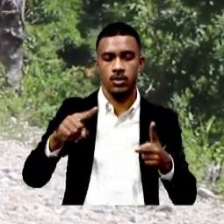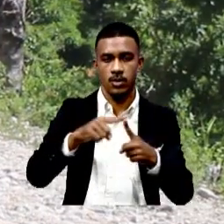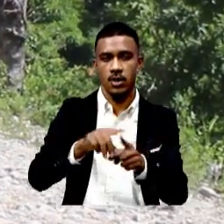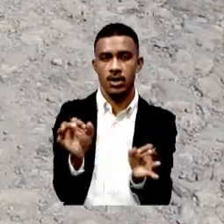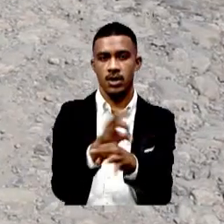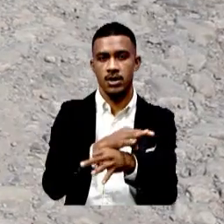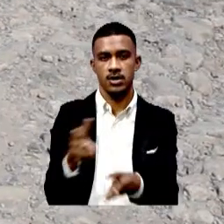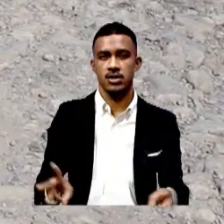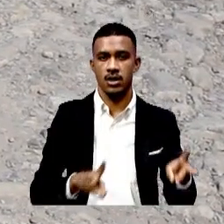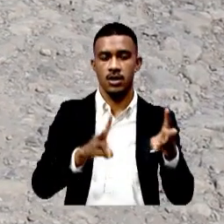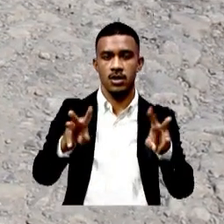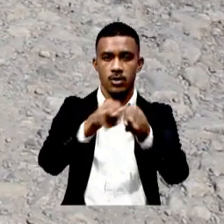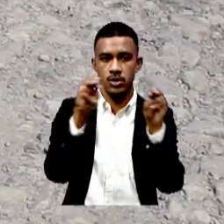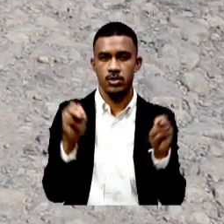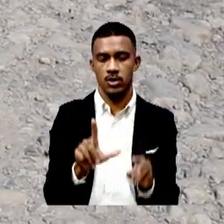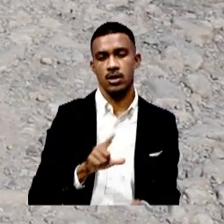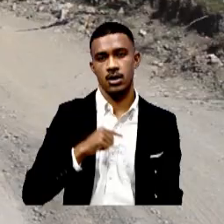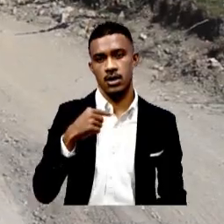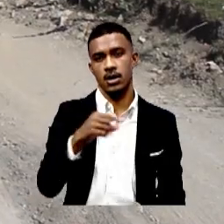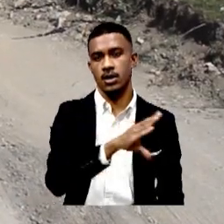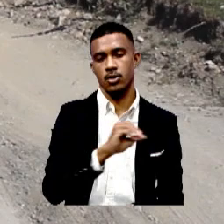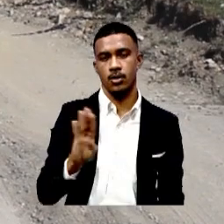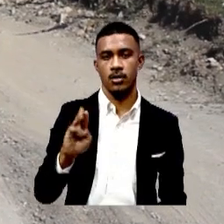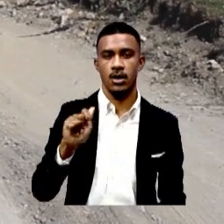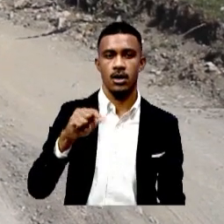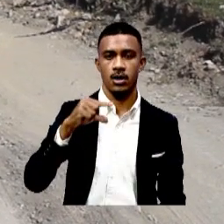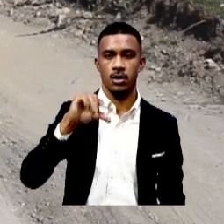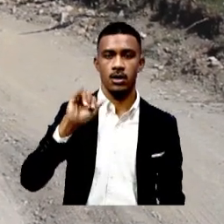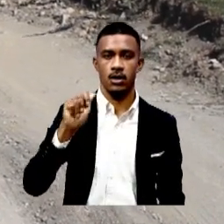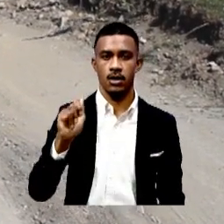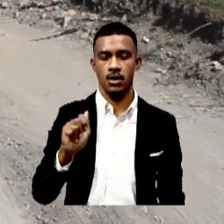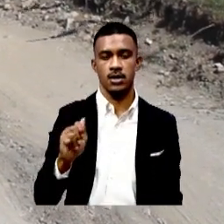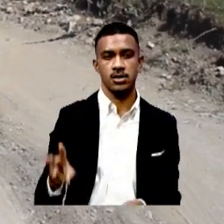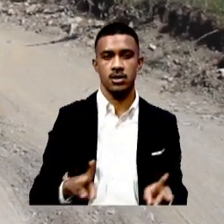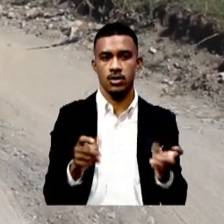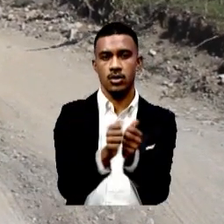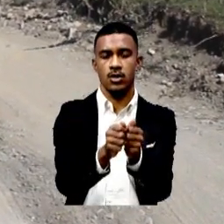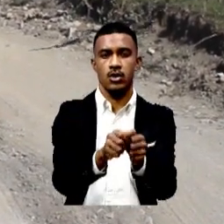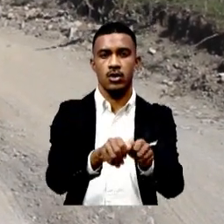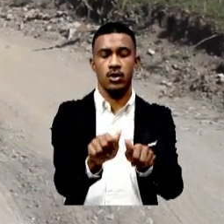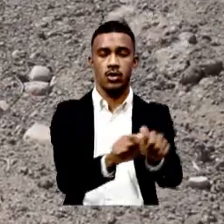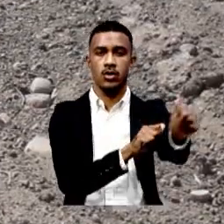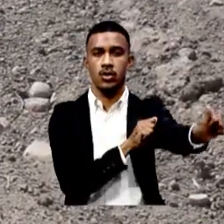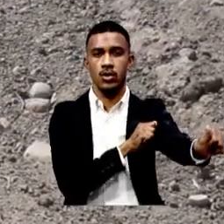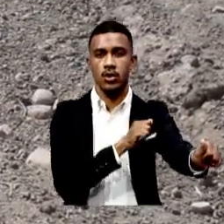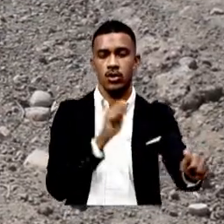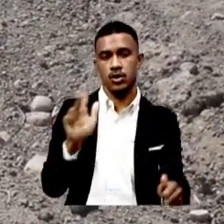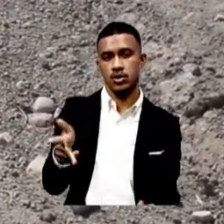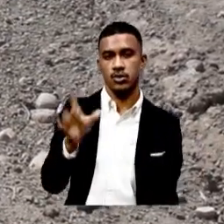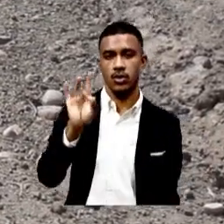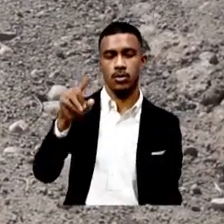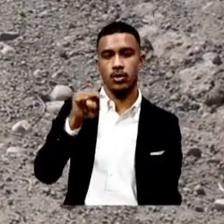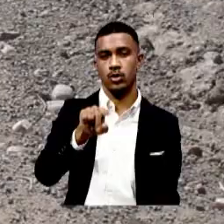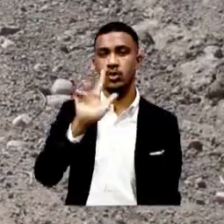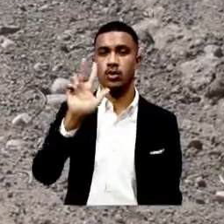estrada municipal entre Laga no Bagia. Estrada B, ato reabilita o Honaro, quilômetro tolo no Singualo, ponto tolo, no se